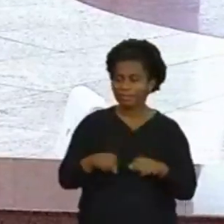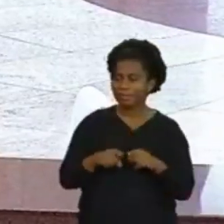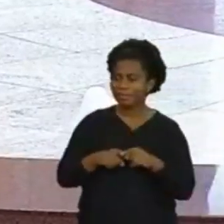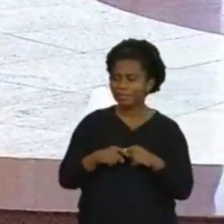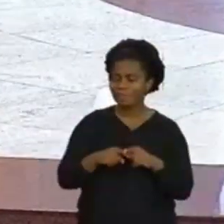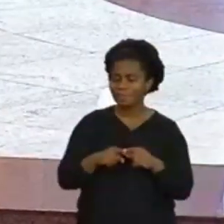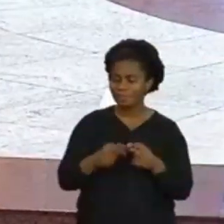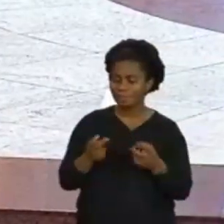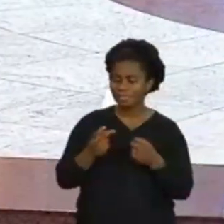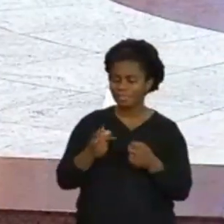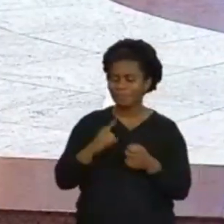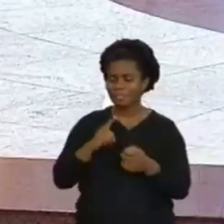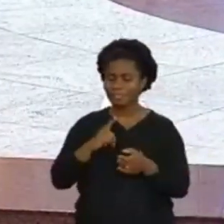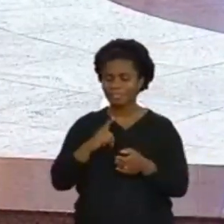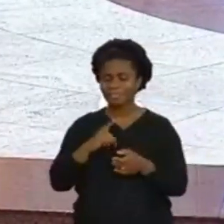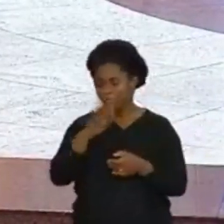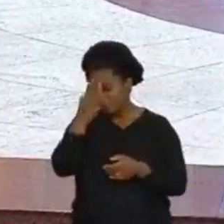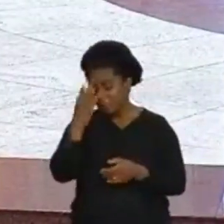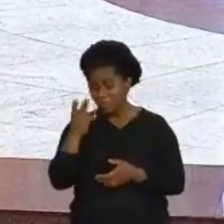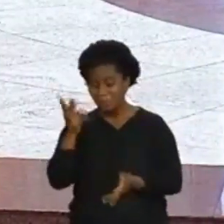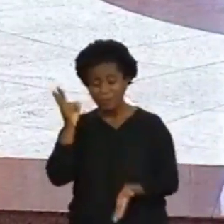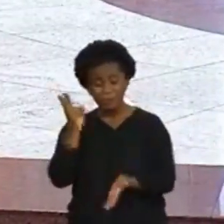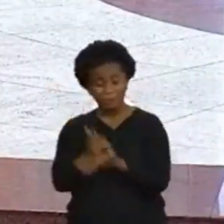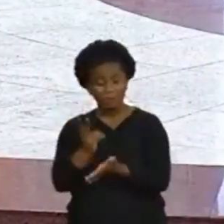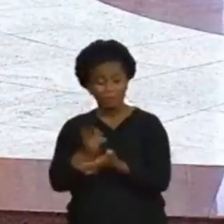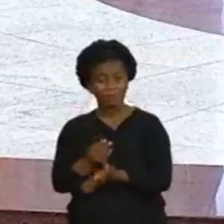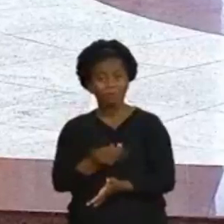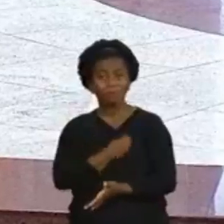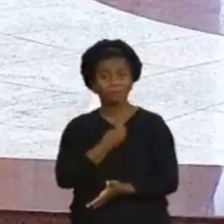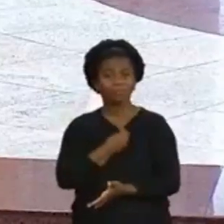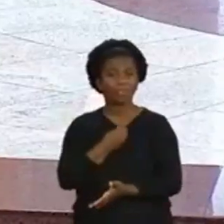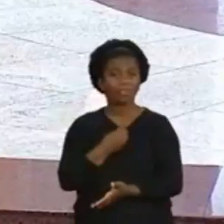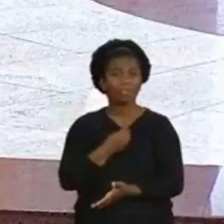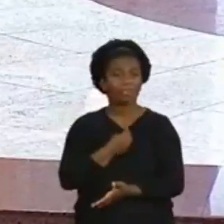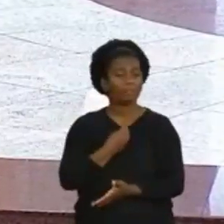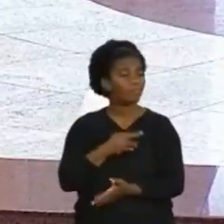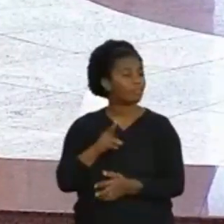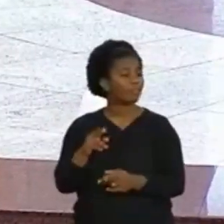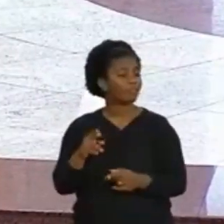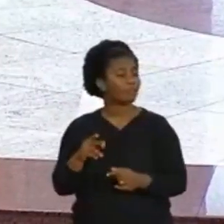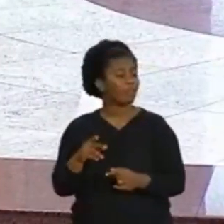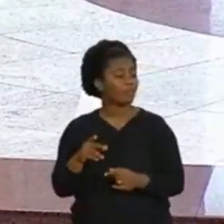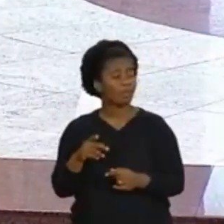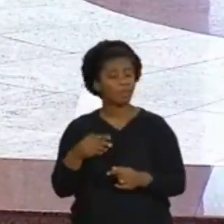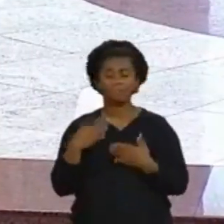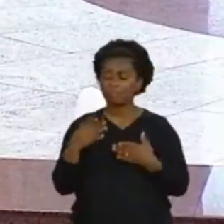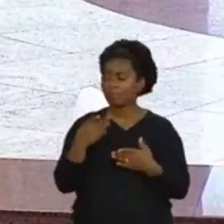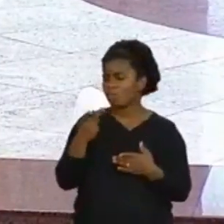mesma situação, ainda chegando e falando: ore por mim, pelo meu marido.